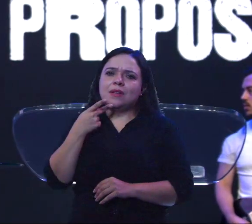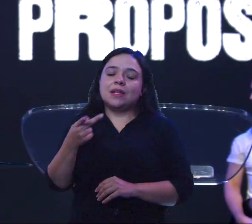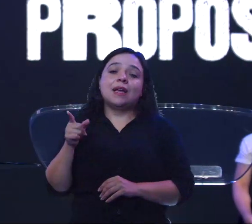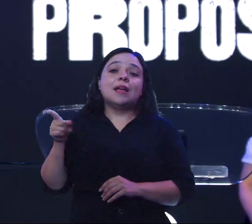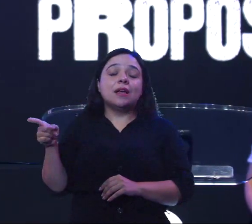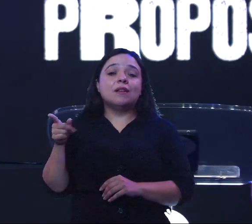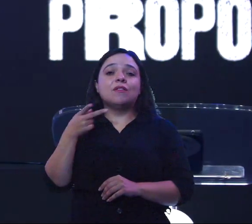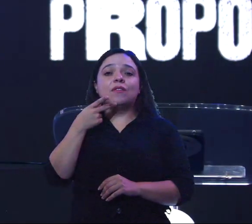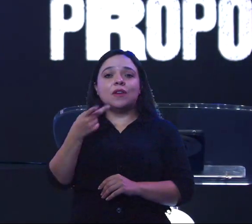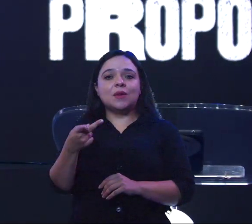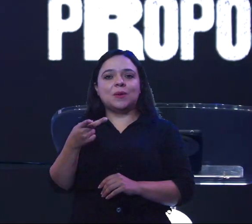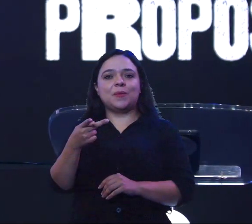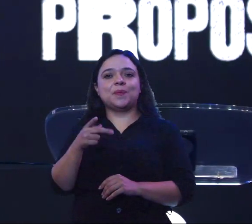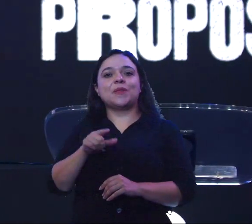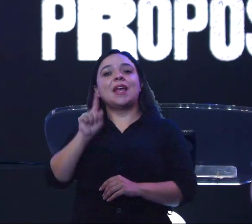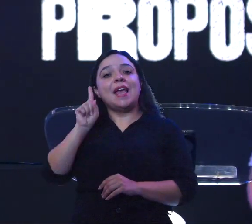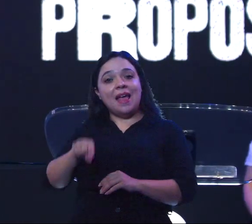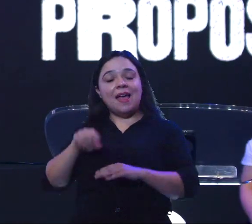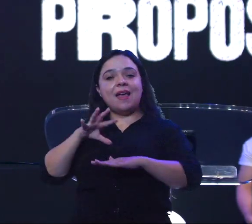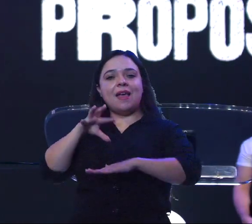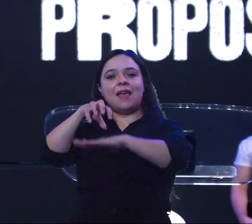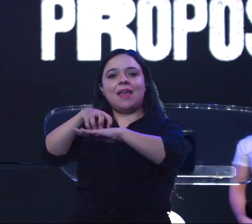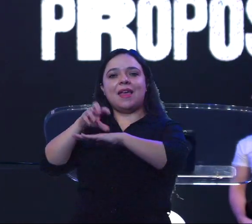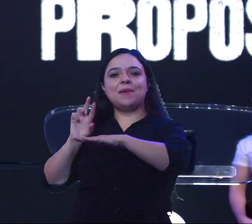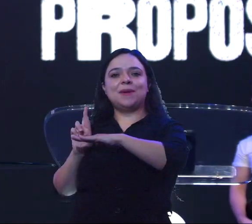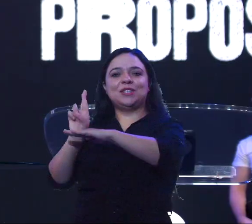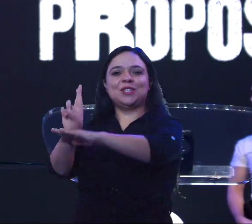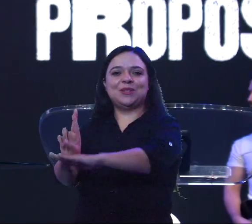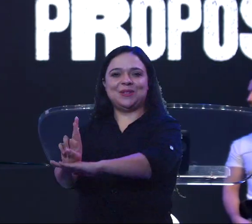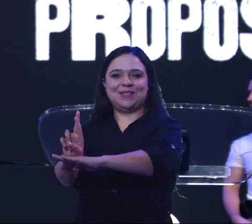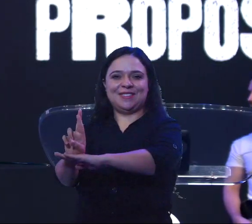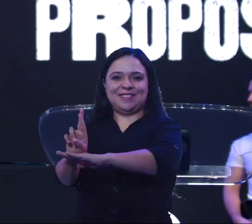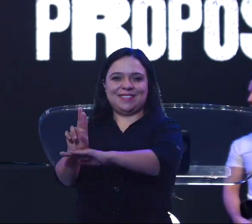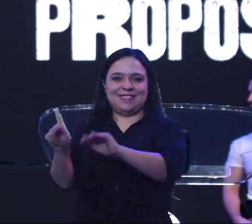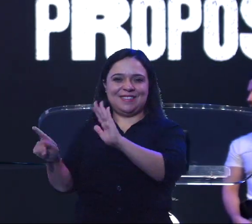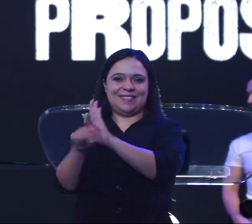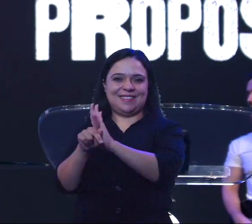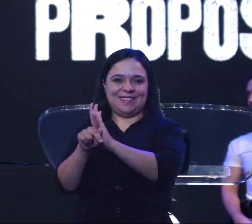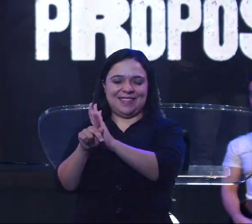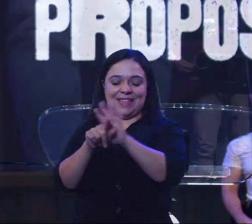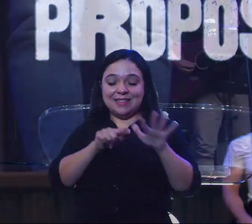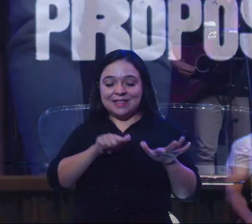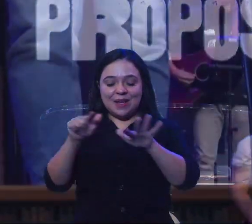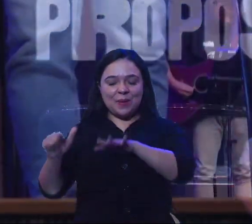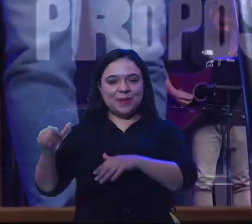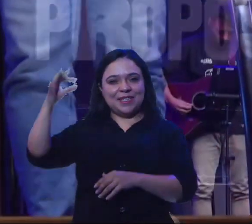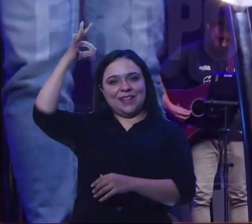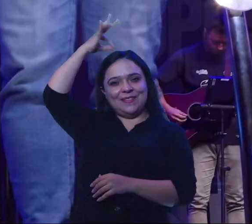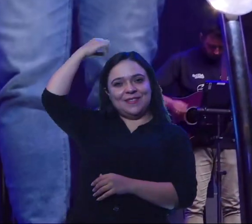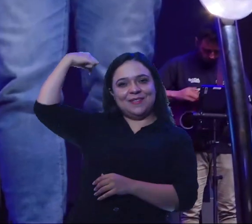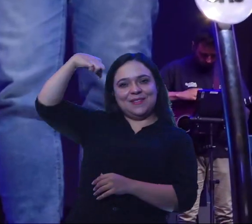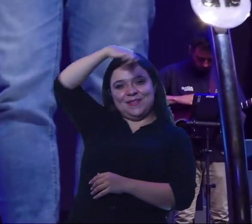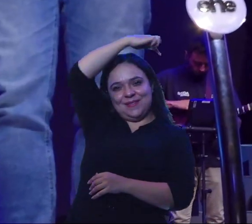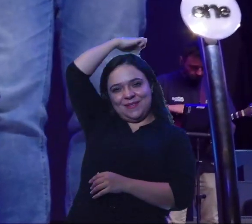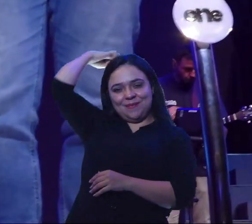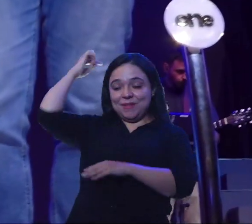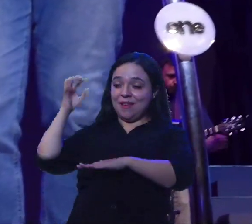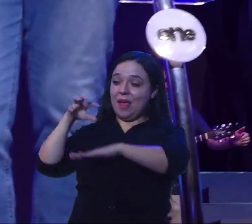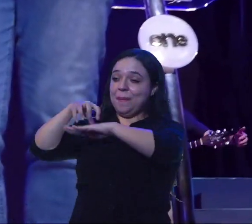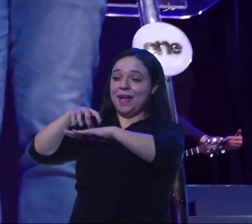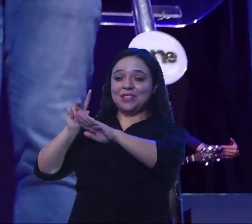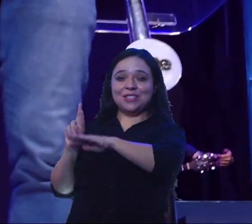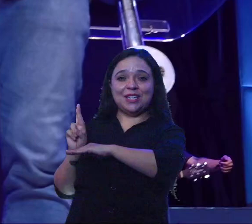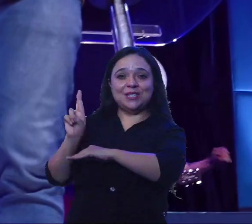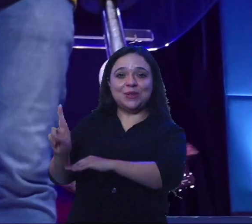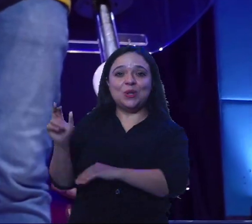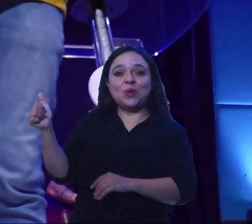E o pastor Lucas é embaixador da Semana de Avivamento. Embaixador da unidade do Reino de Deus é muito melhor